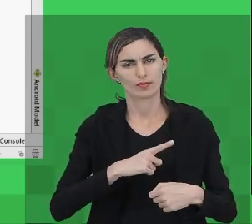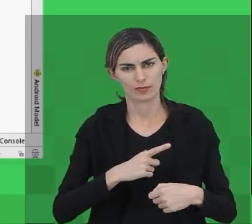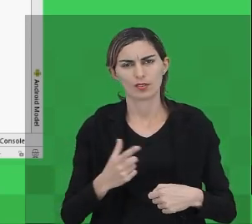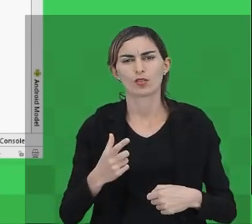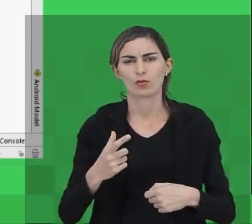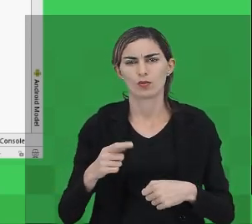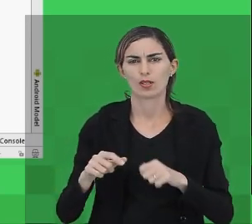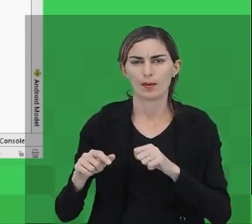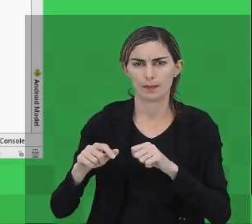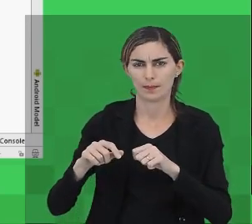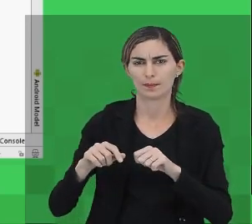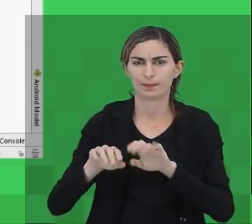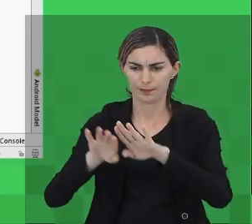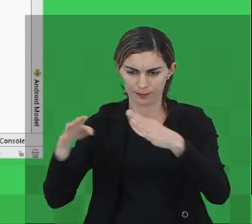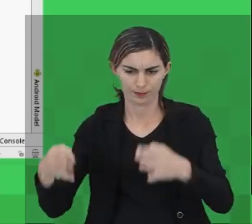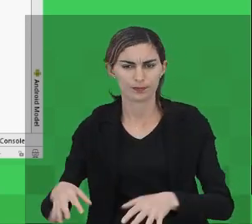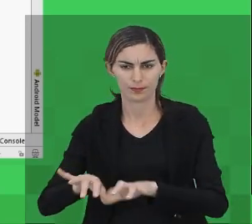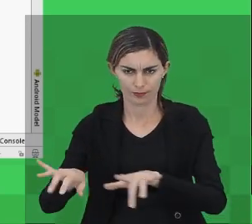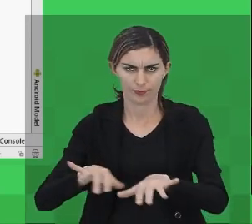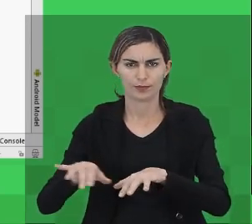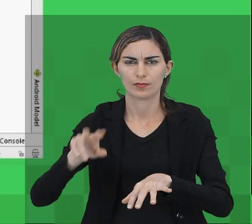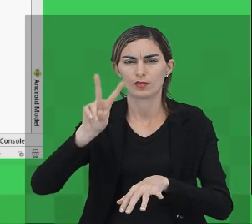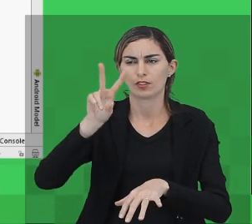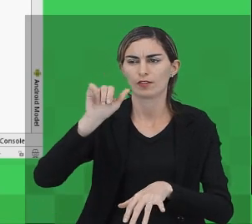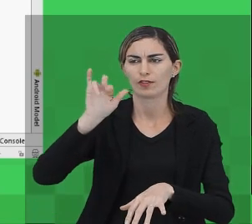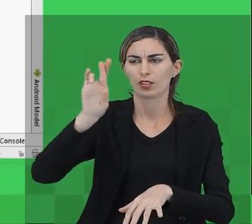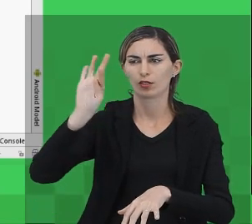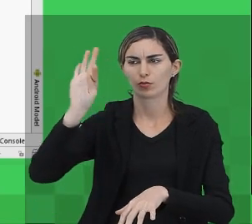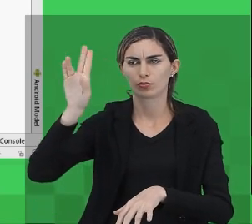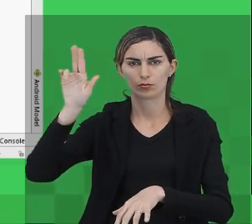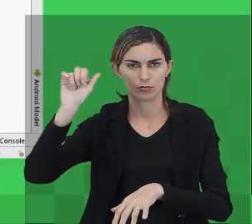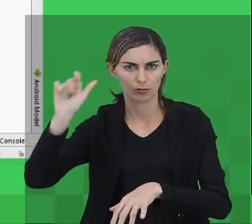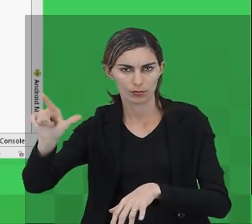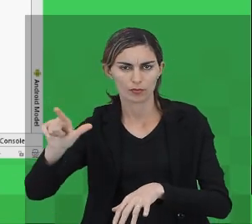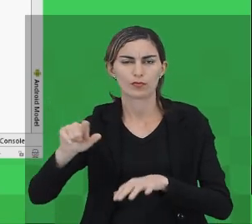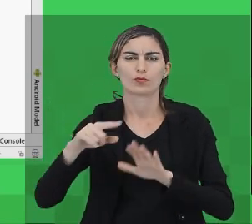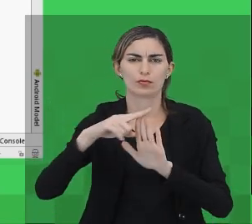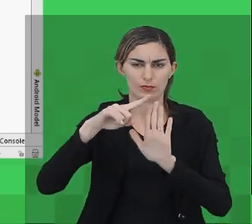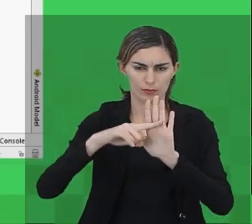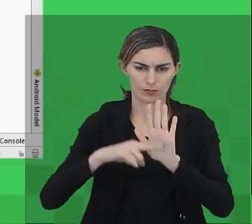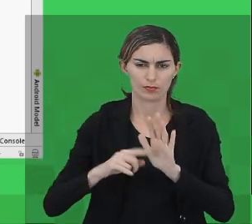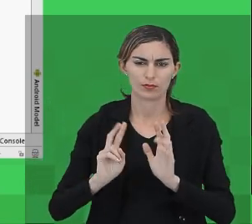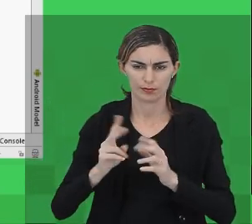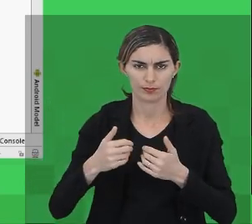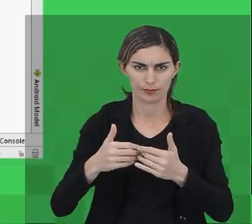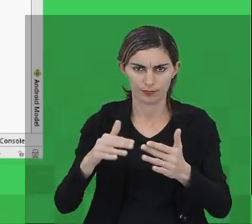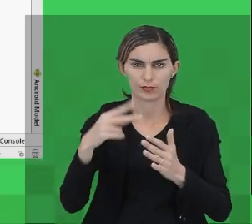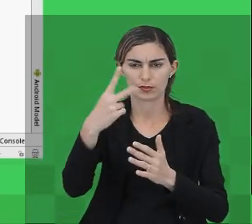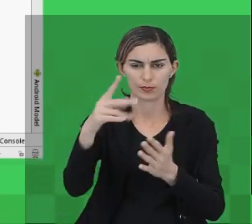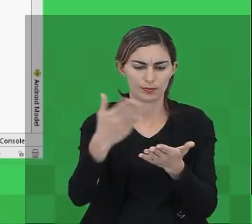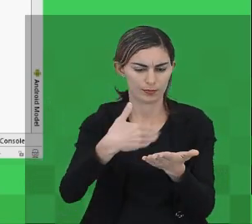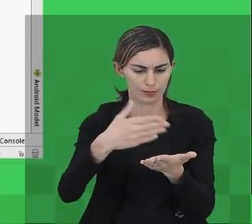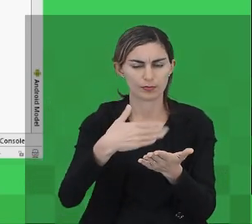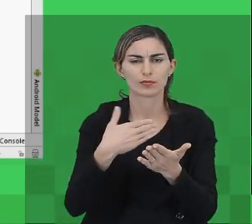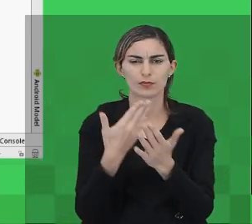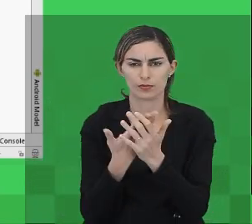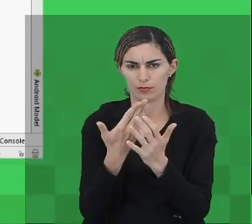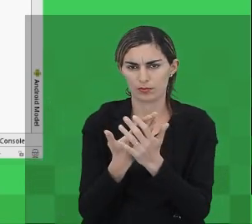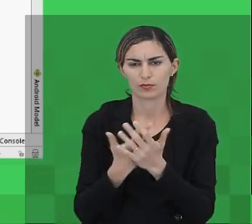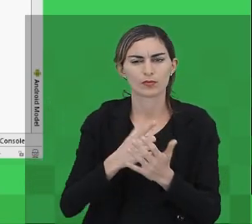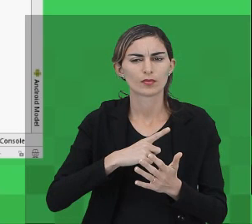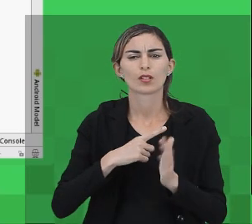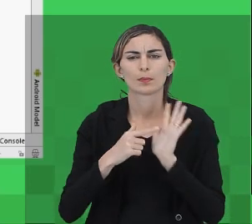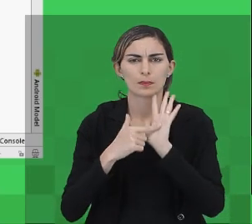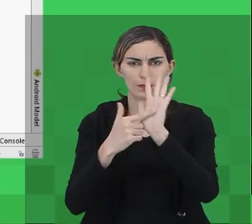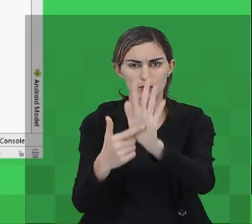ter uma máquina virtual para poder executar o projeto. No caderno de estudo